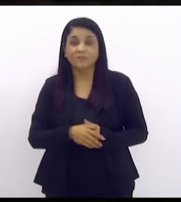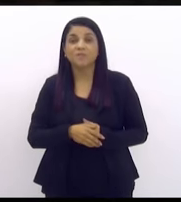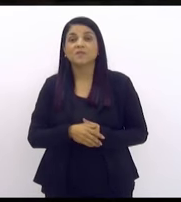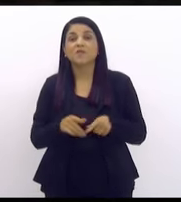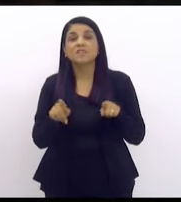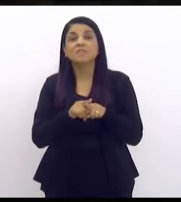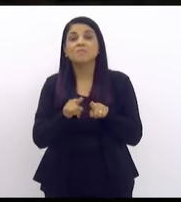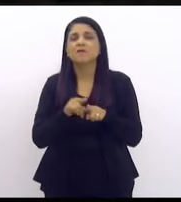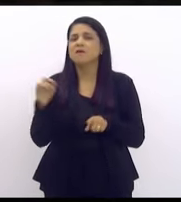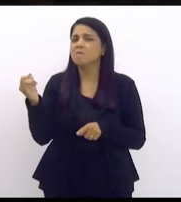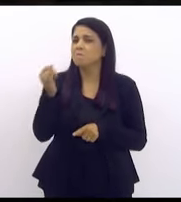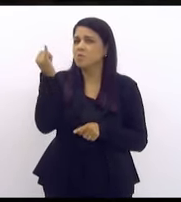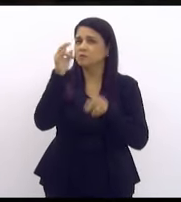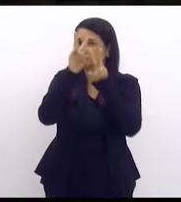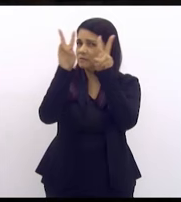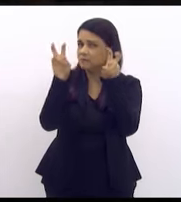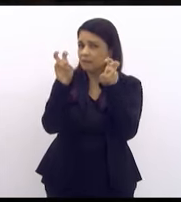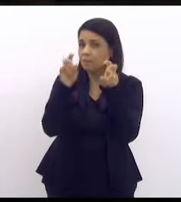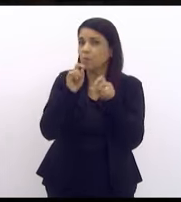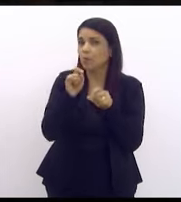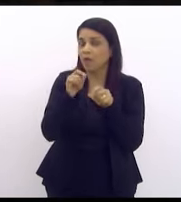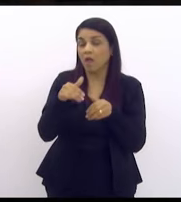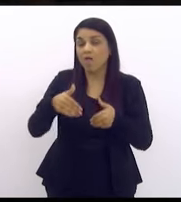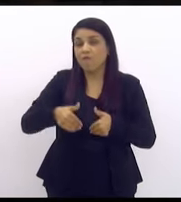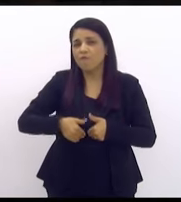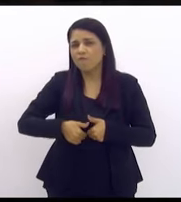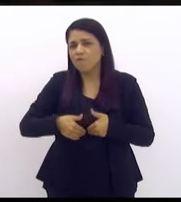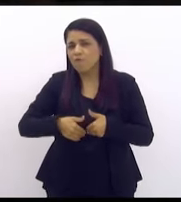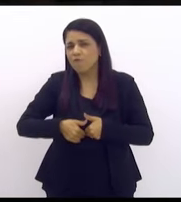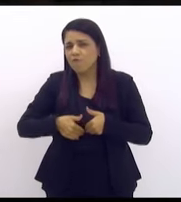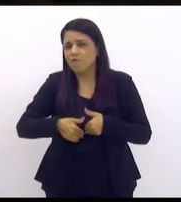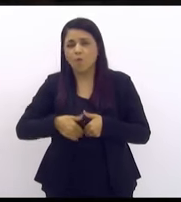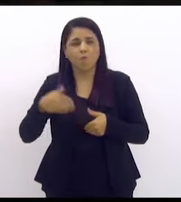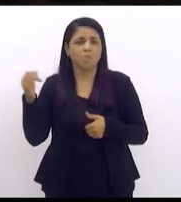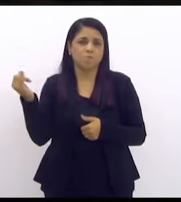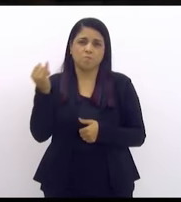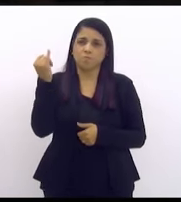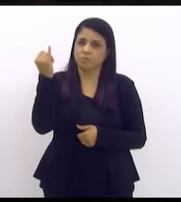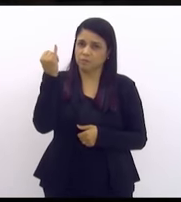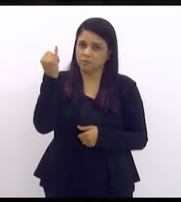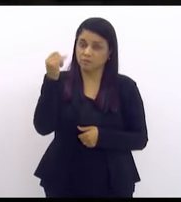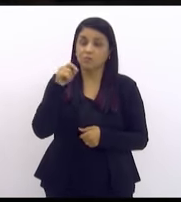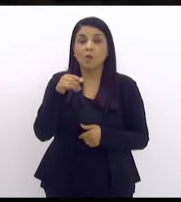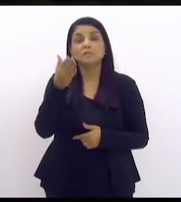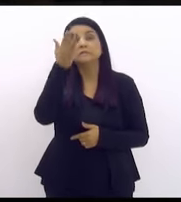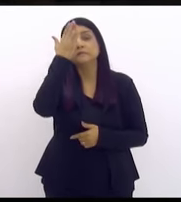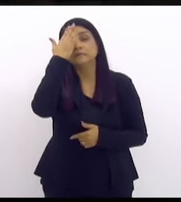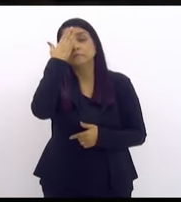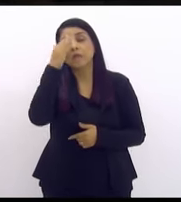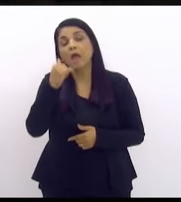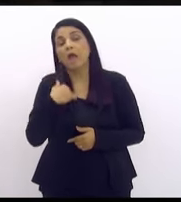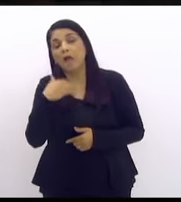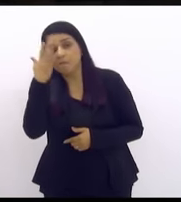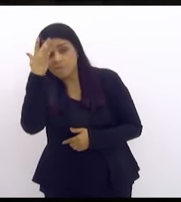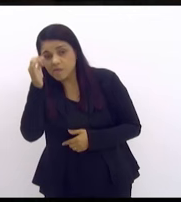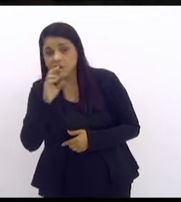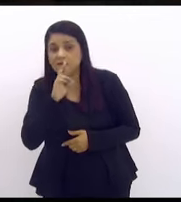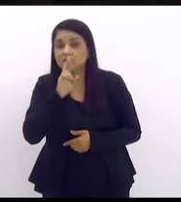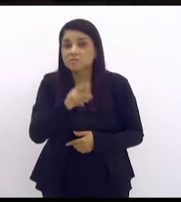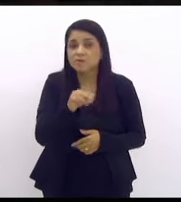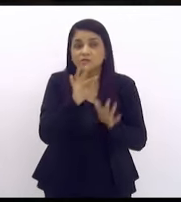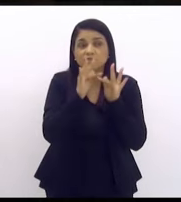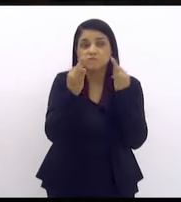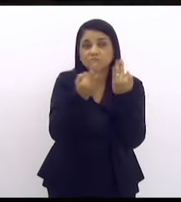mais importantes assuntos, porque a fome é um assunto muito importante, eu quero saber se amanhã ele vai dar resposta às famílias